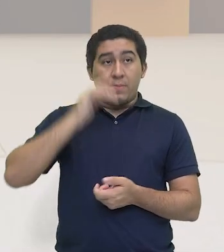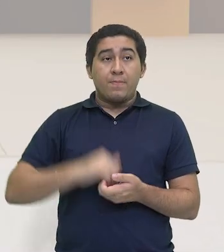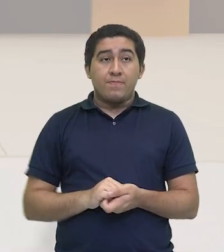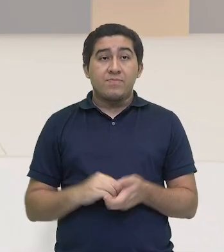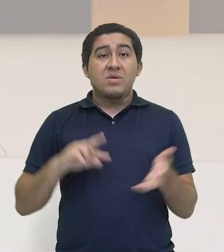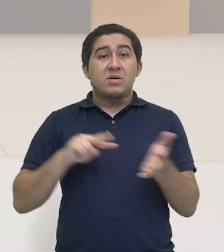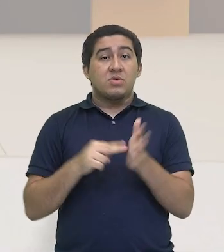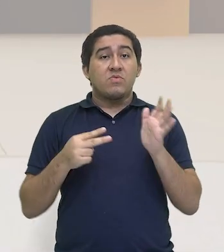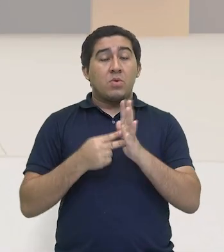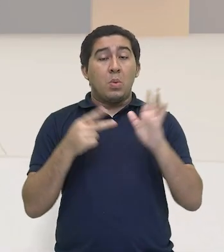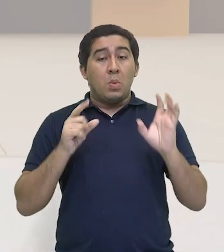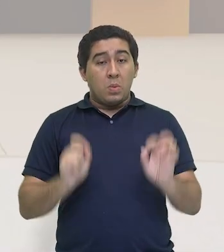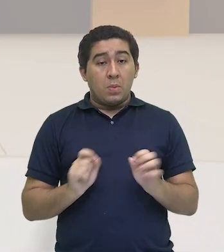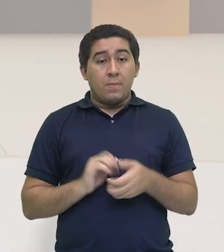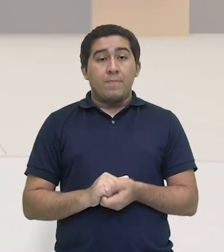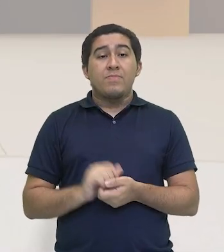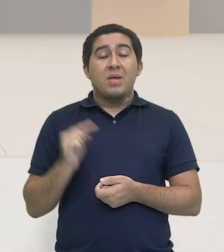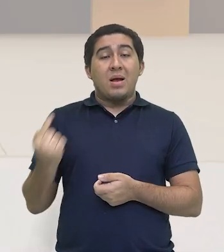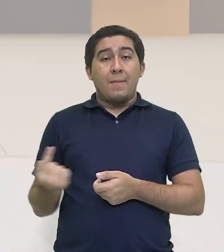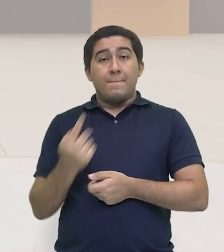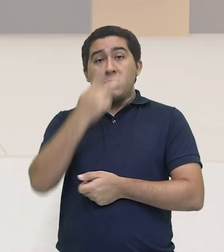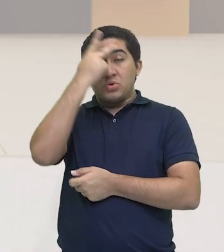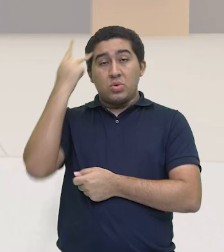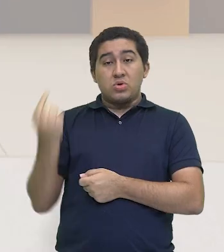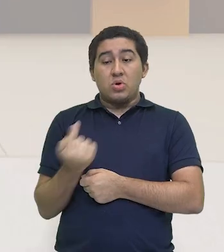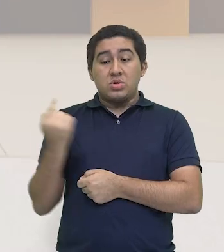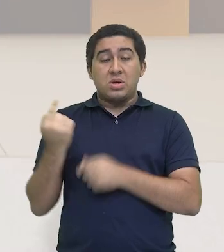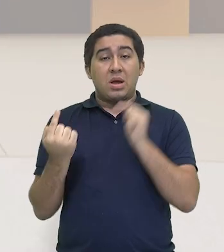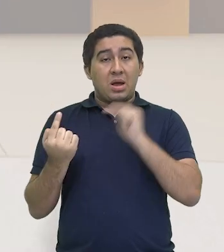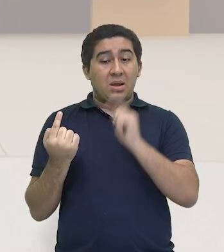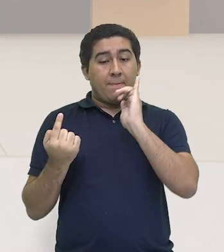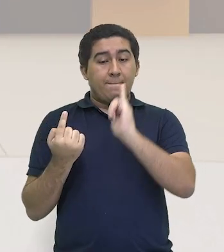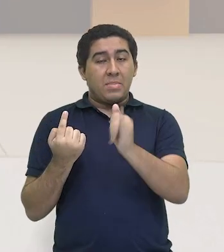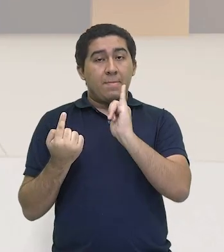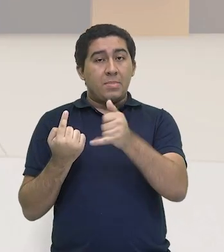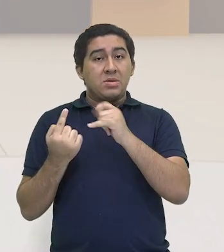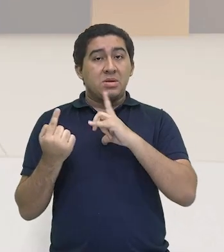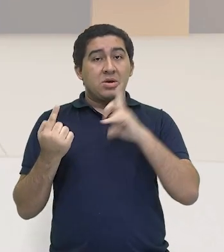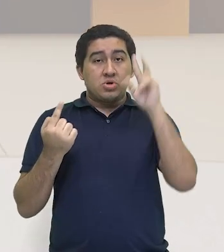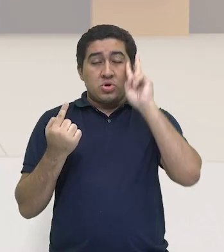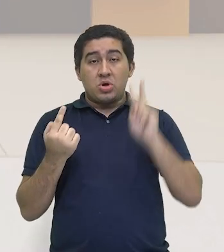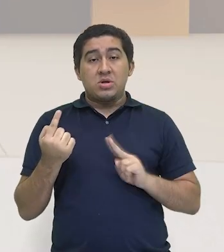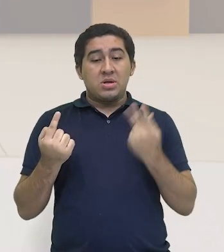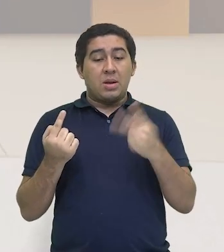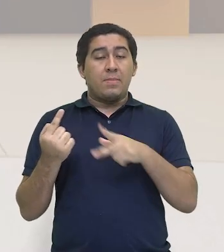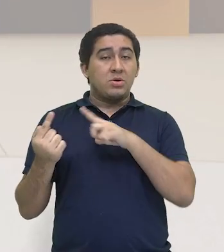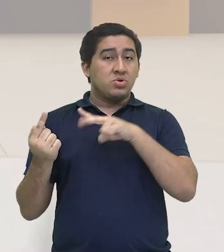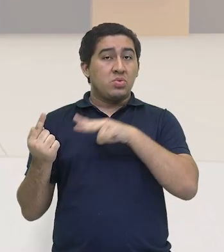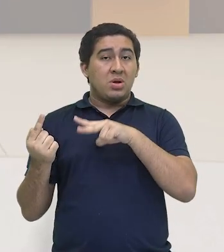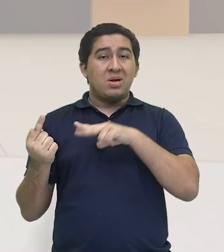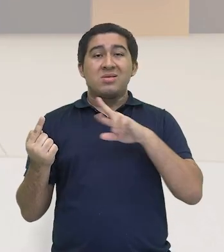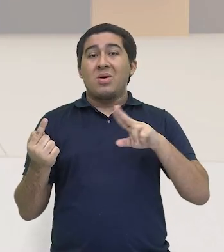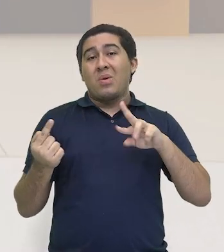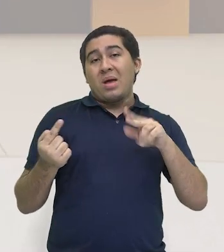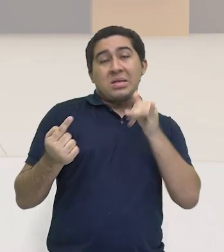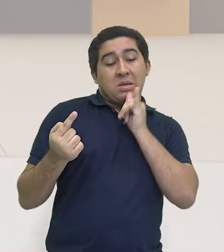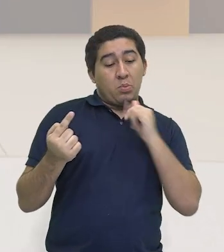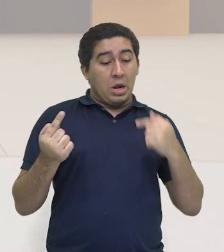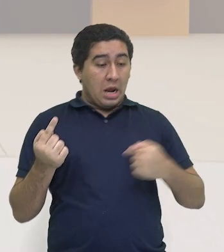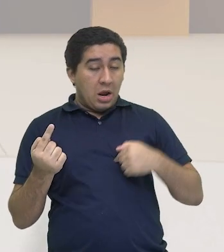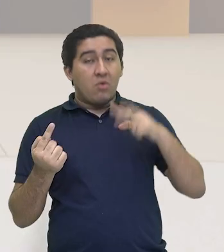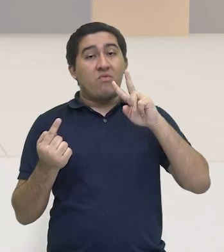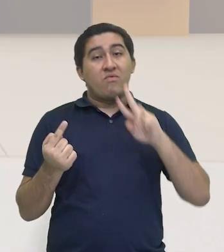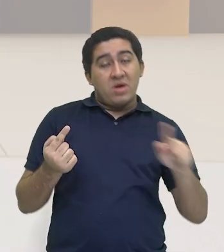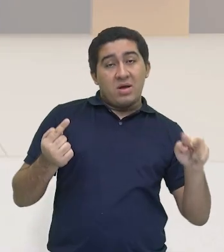os próprios, por exemplo, trabalhadores contarem suas histórias. Quando eu vou filmar, eu não vou dizer, olha, eu vou contar a história da